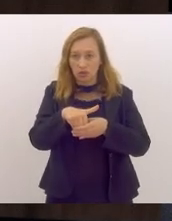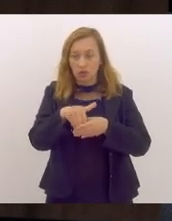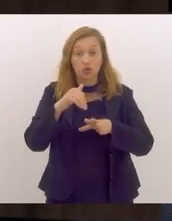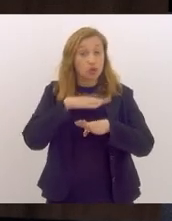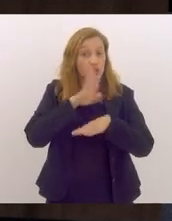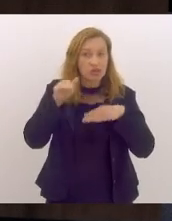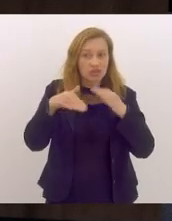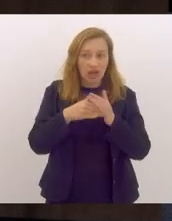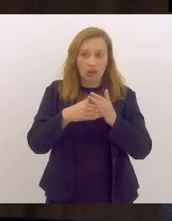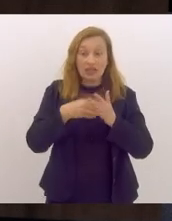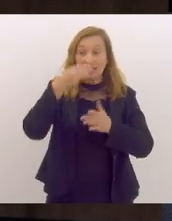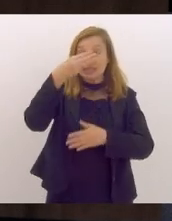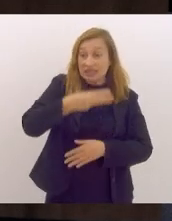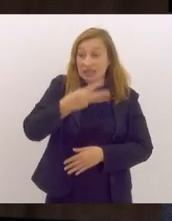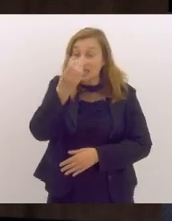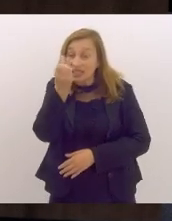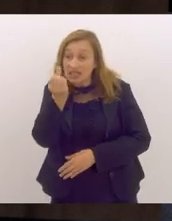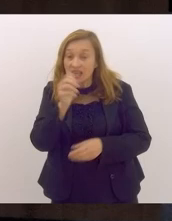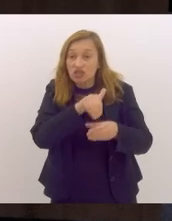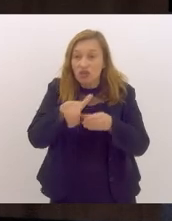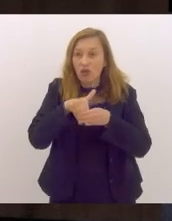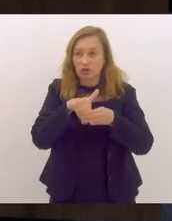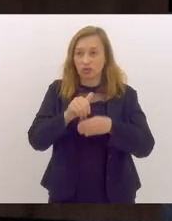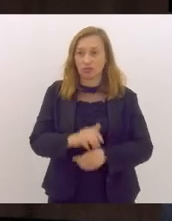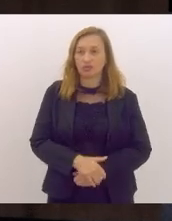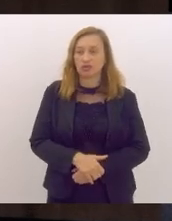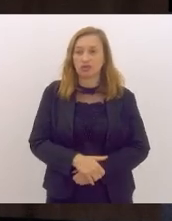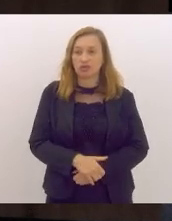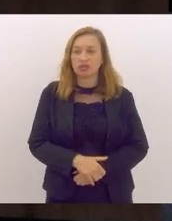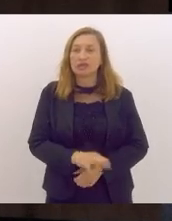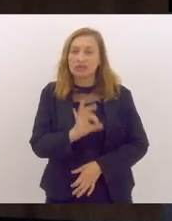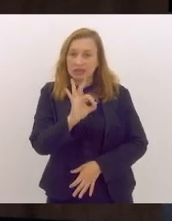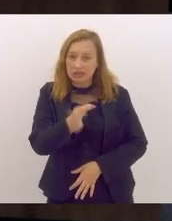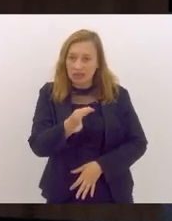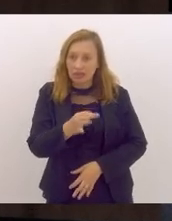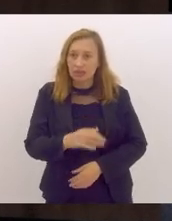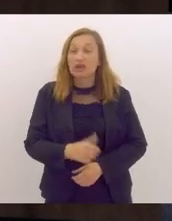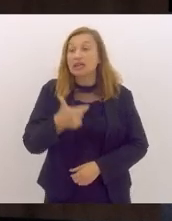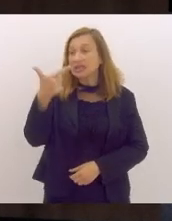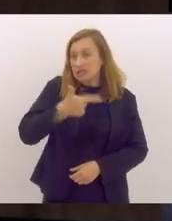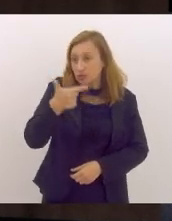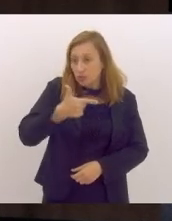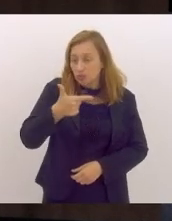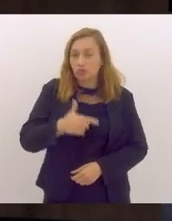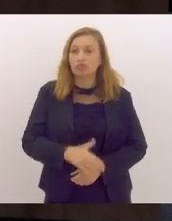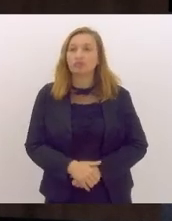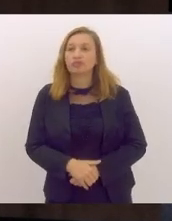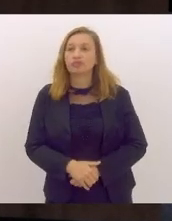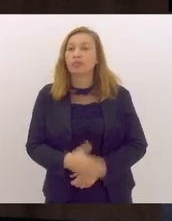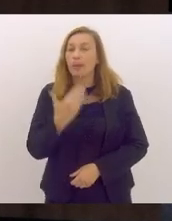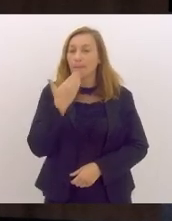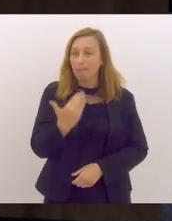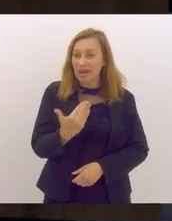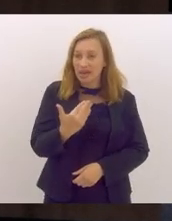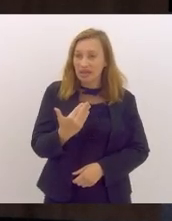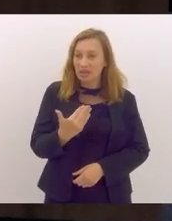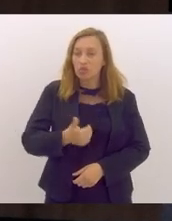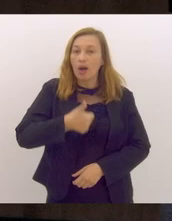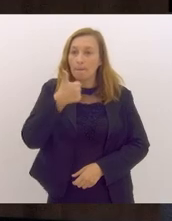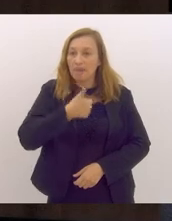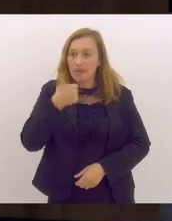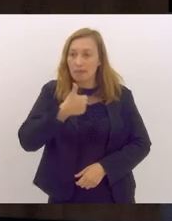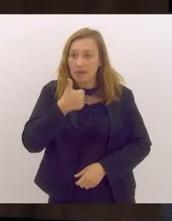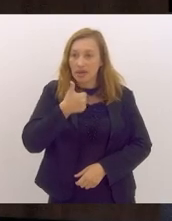nominal. São 36 votos necessários. Segundo, solicitar a